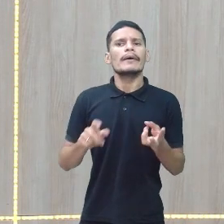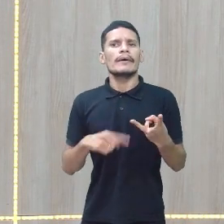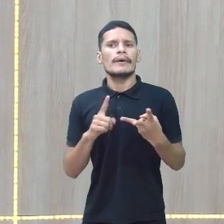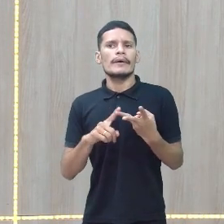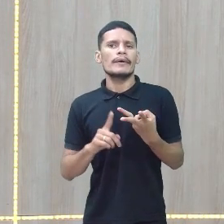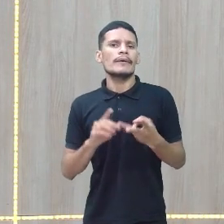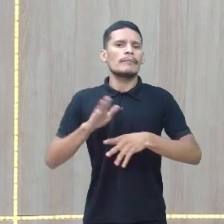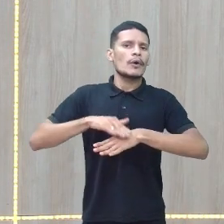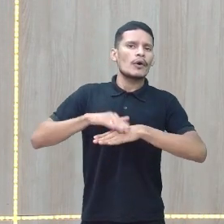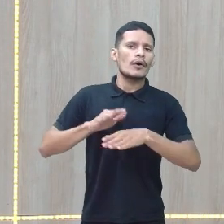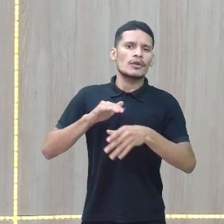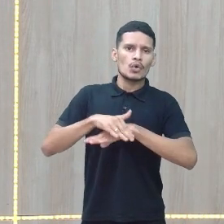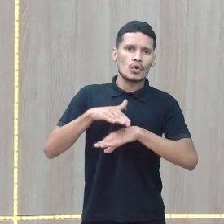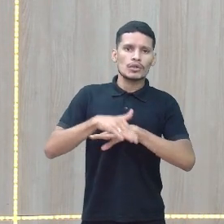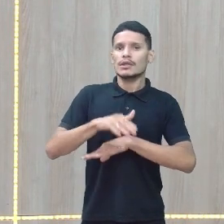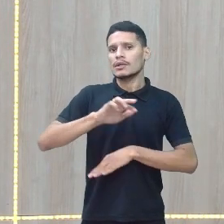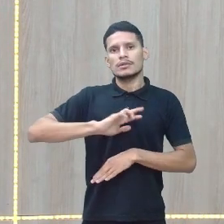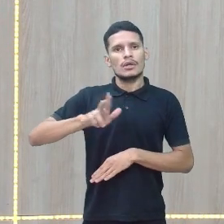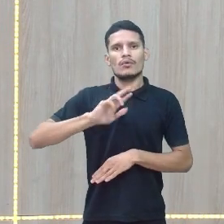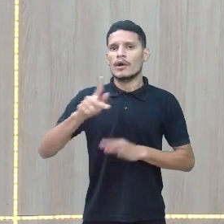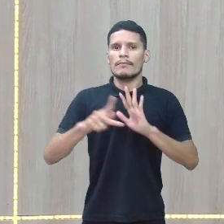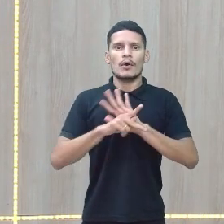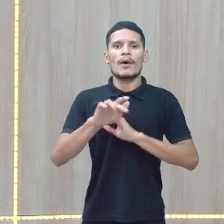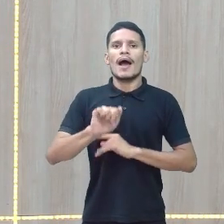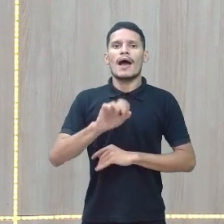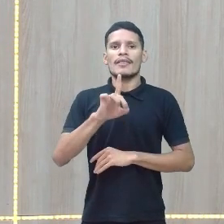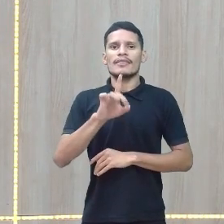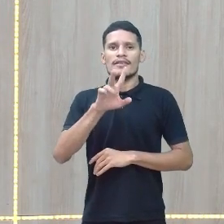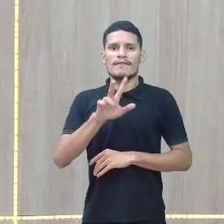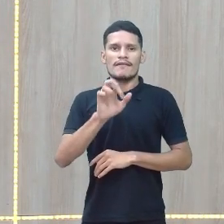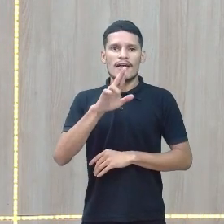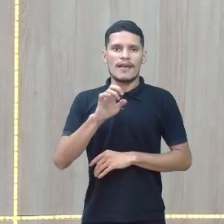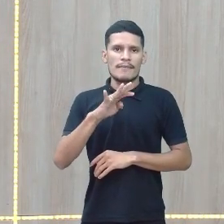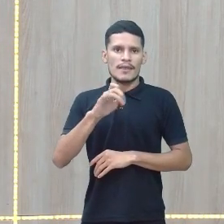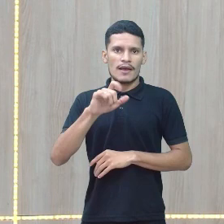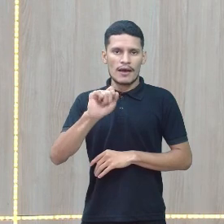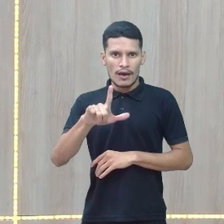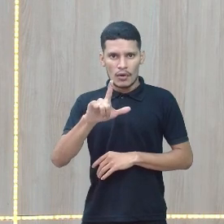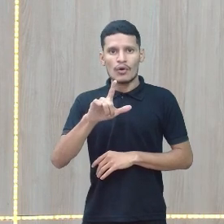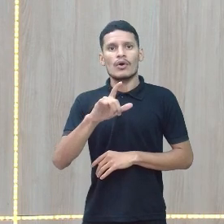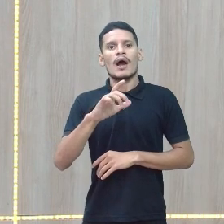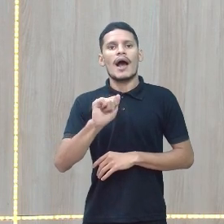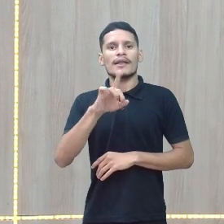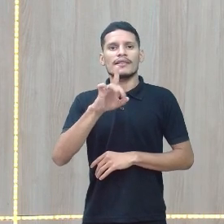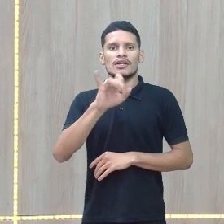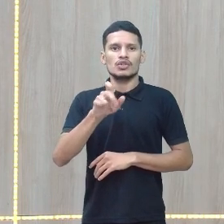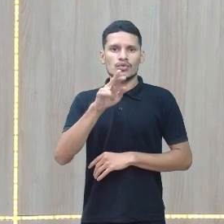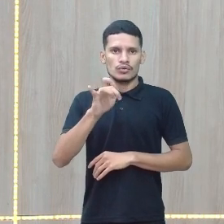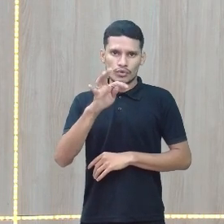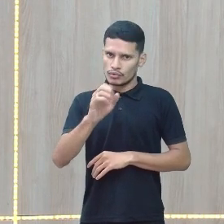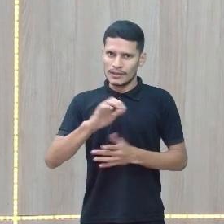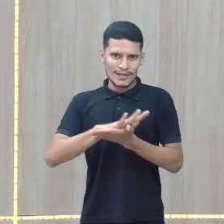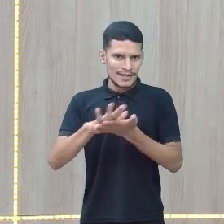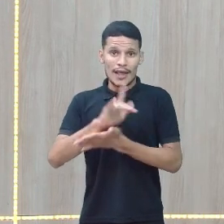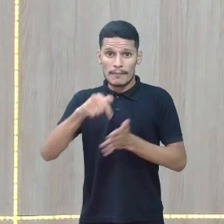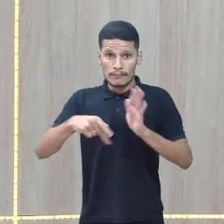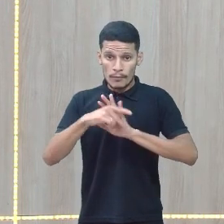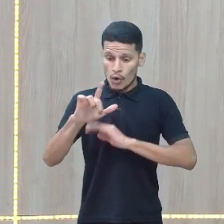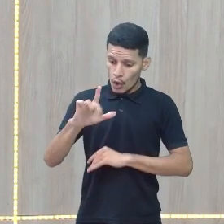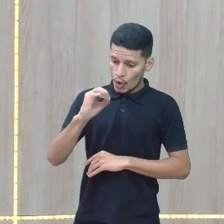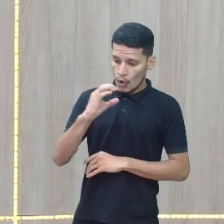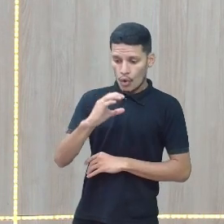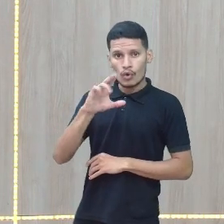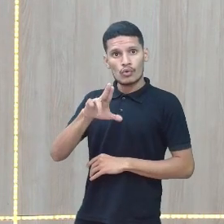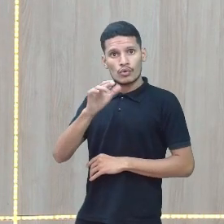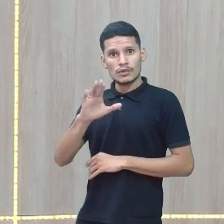oração, não é adjunto adverbial, é locução adverbial, é outra expressão